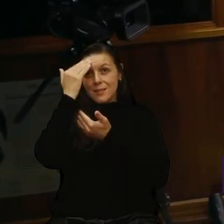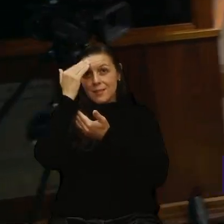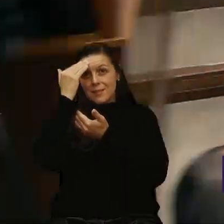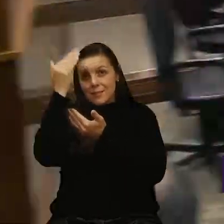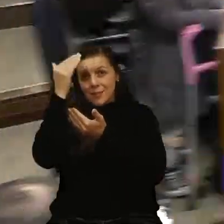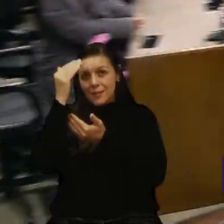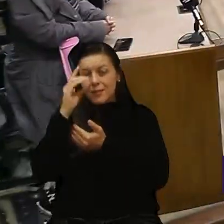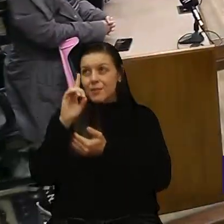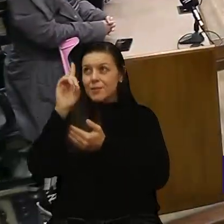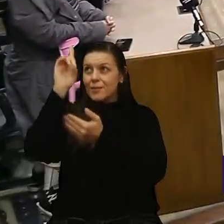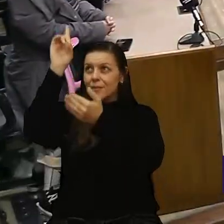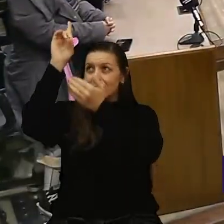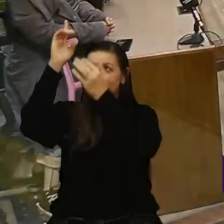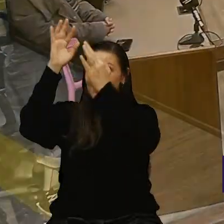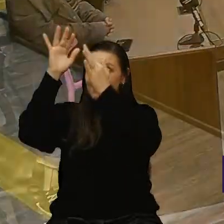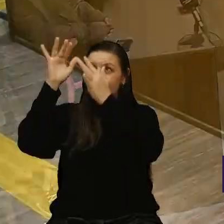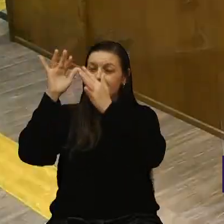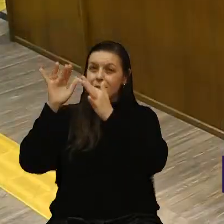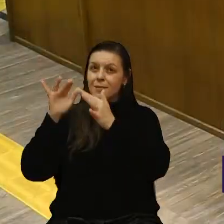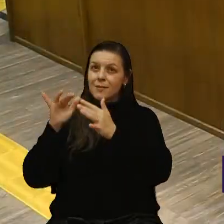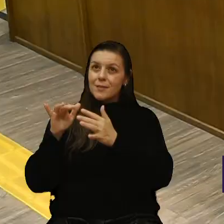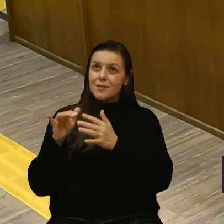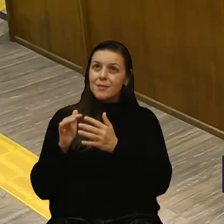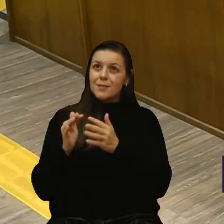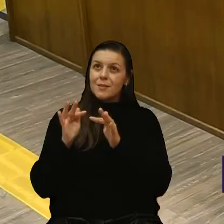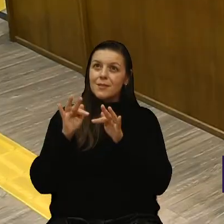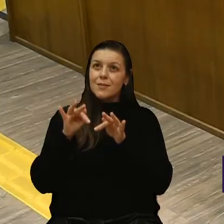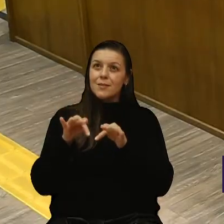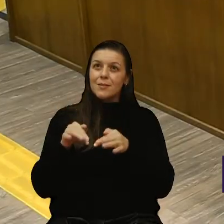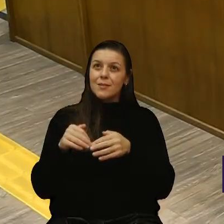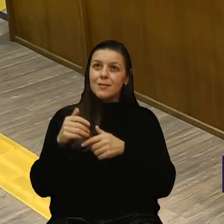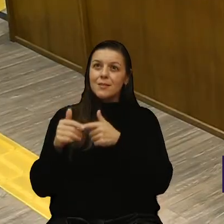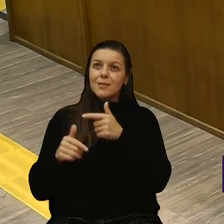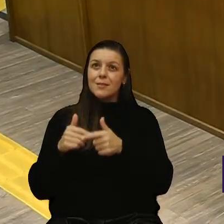Agradecendo a proteção de Deus, declaro encerrados os